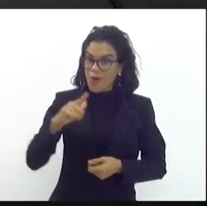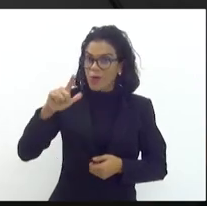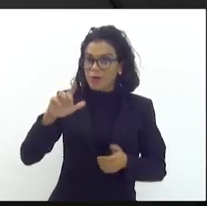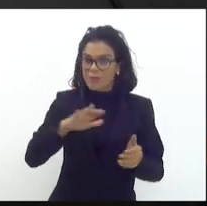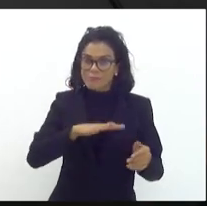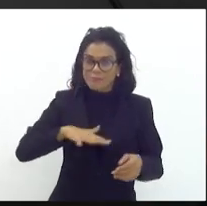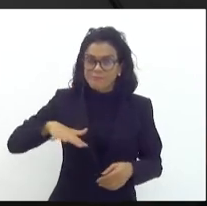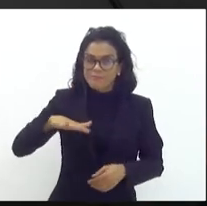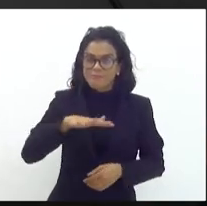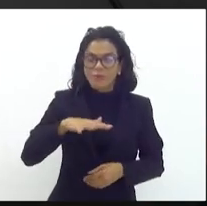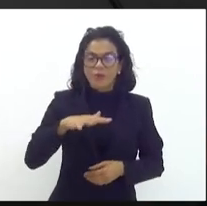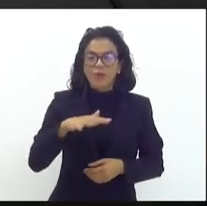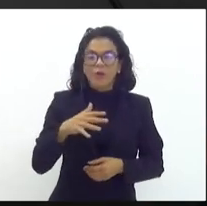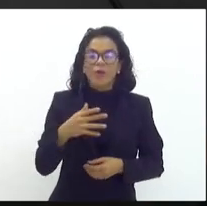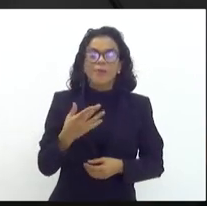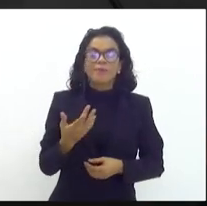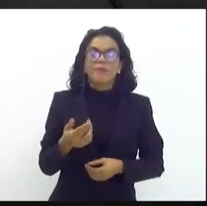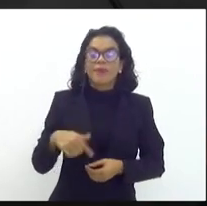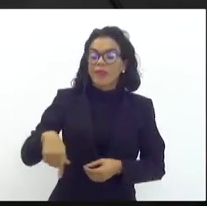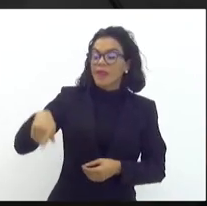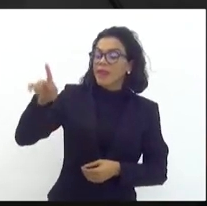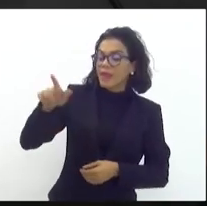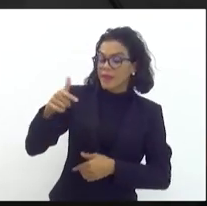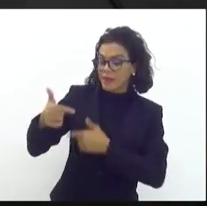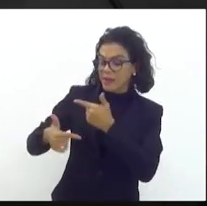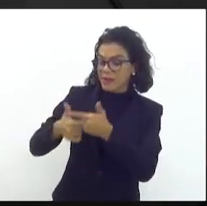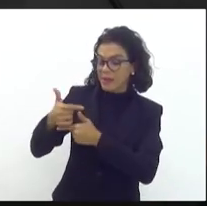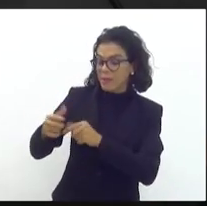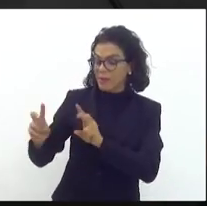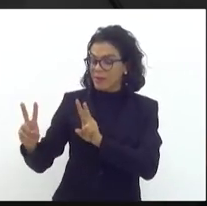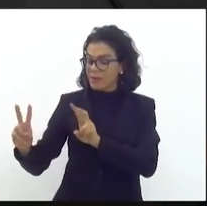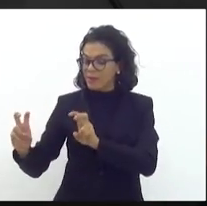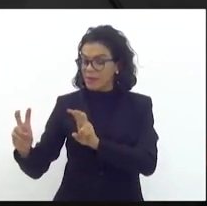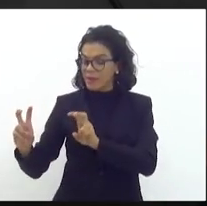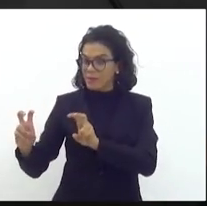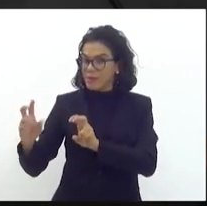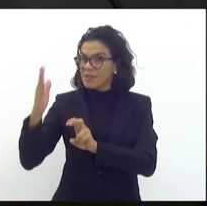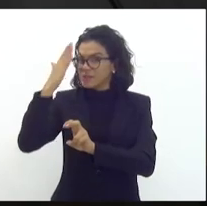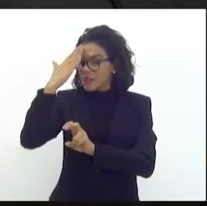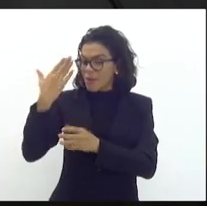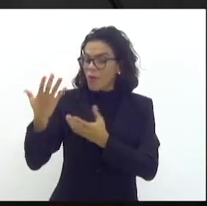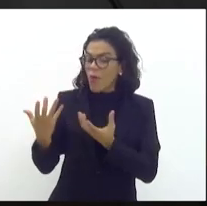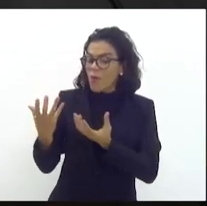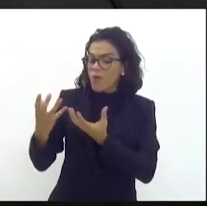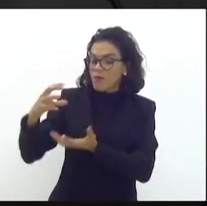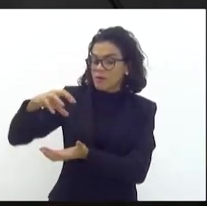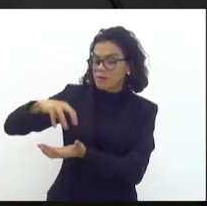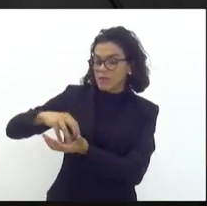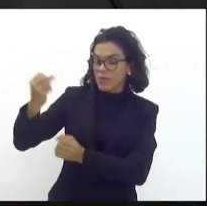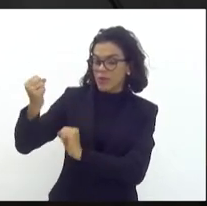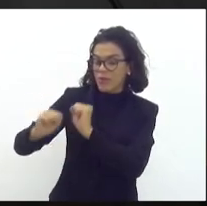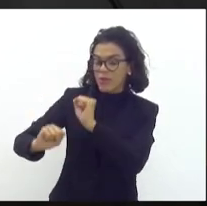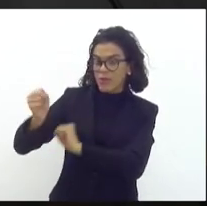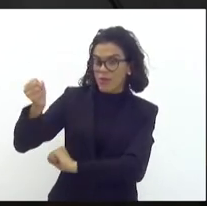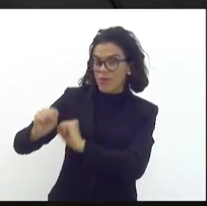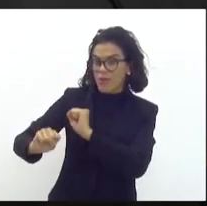de Como assim quem trabalha com esse tema sabe como o setor produtivo pena